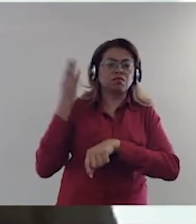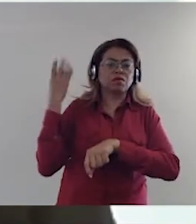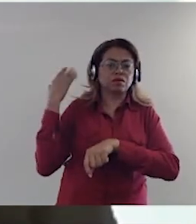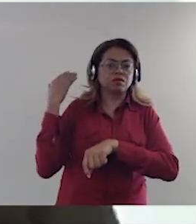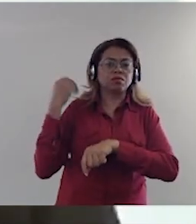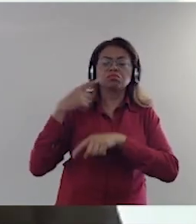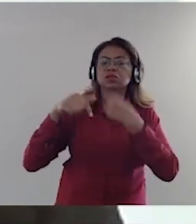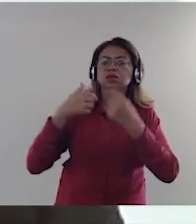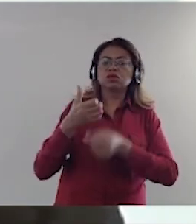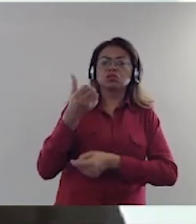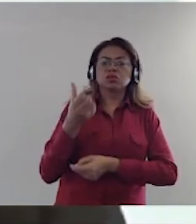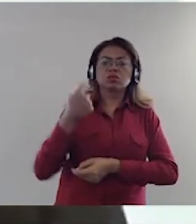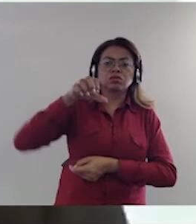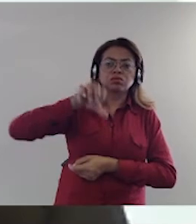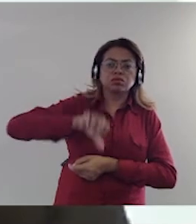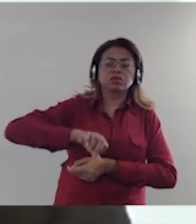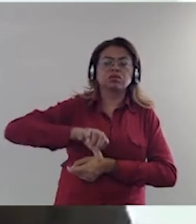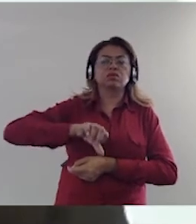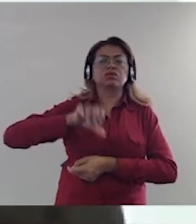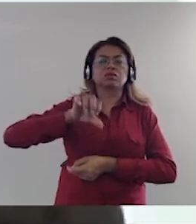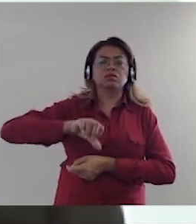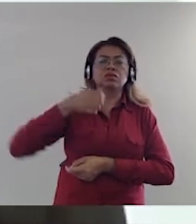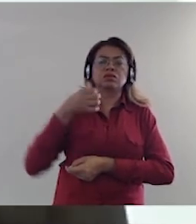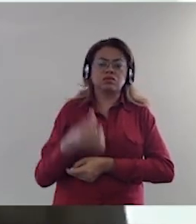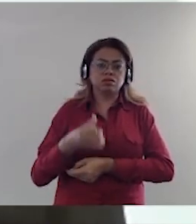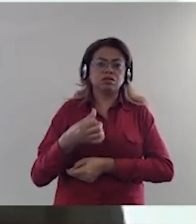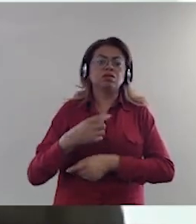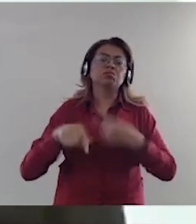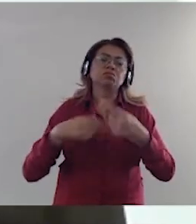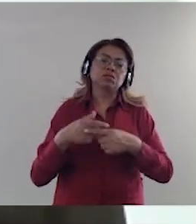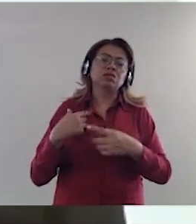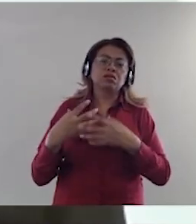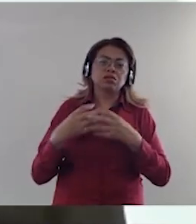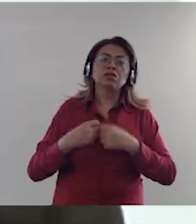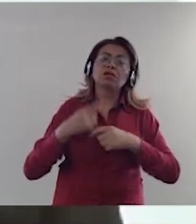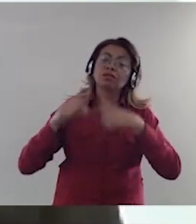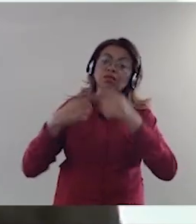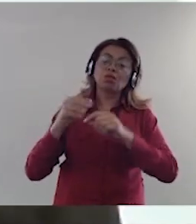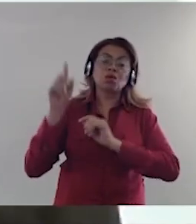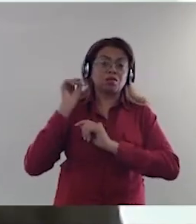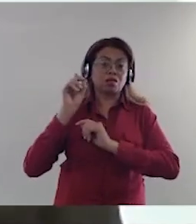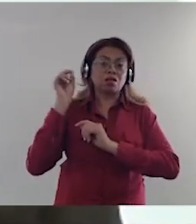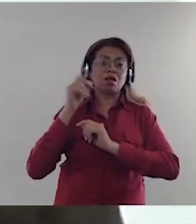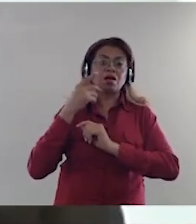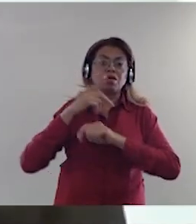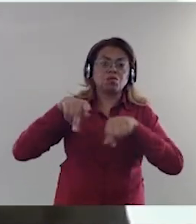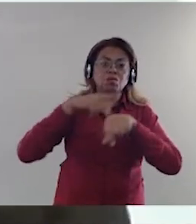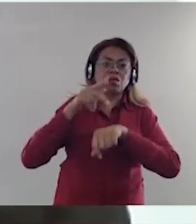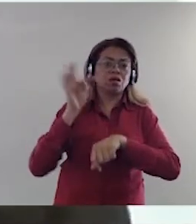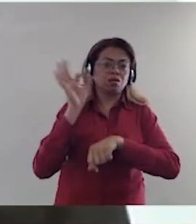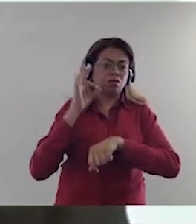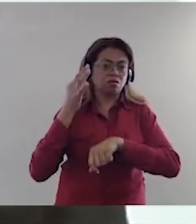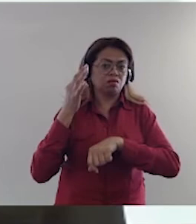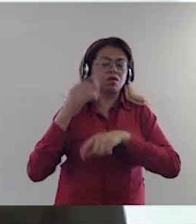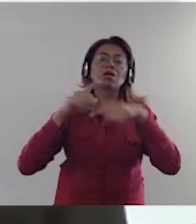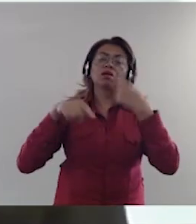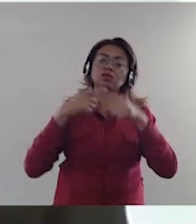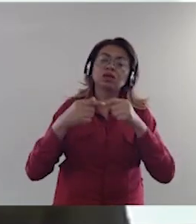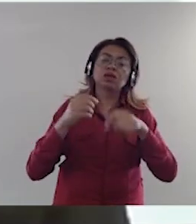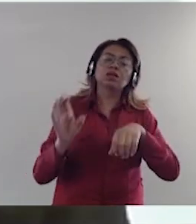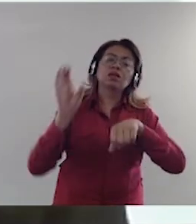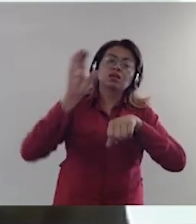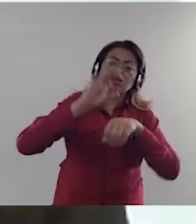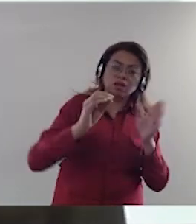1986, e que veio depois a ser incorporado no Código de la Consommation, na seção